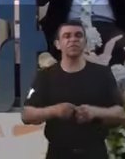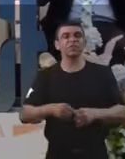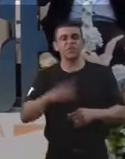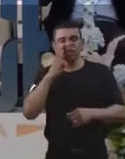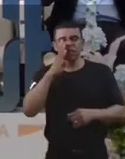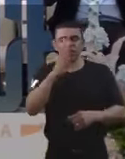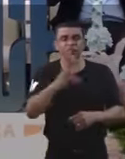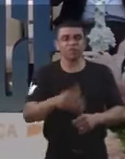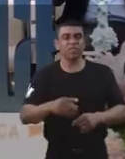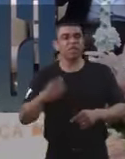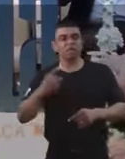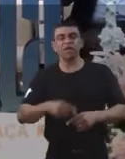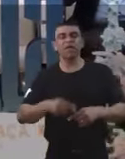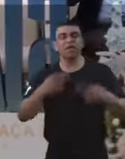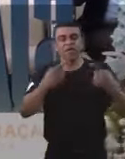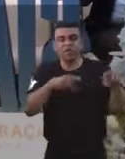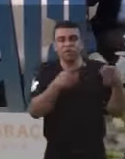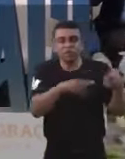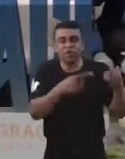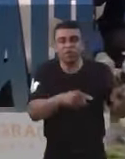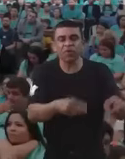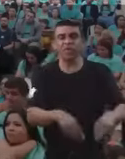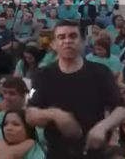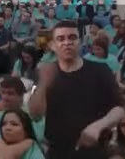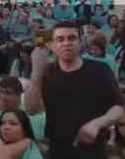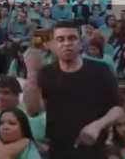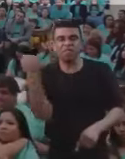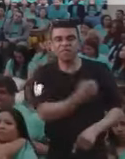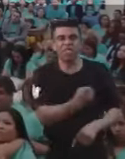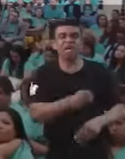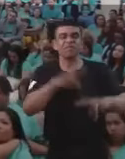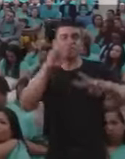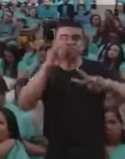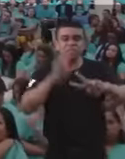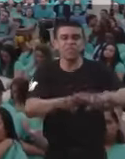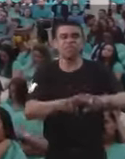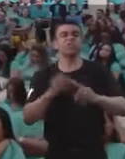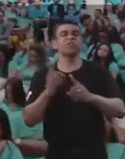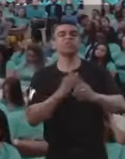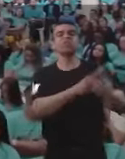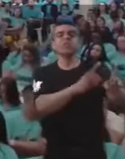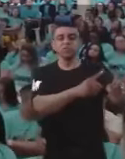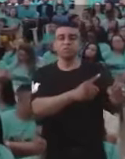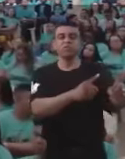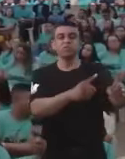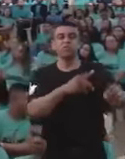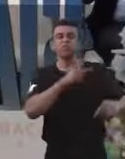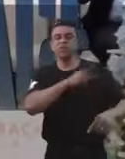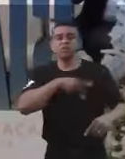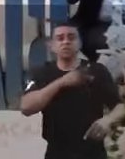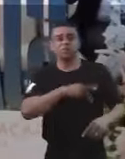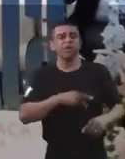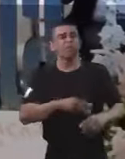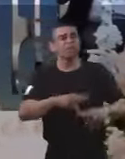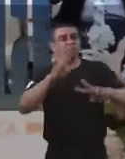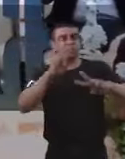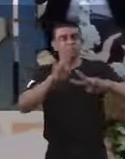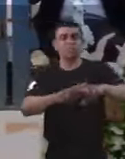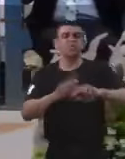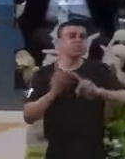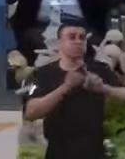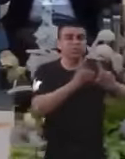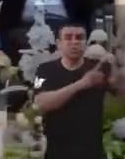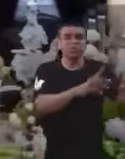em jejum, oração. Quem vai a ele? Um discípulo que ele ia prender. E esse discípulo, quando Jesus manda ir,